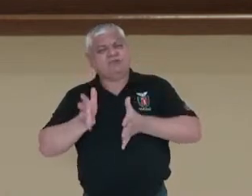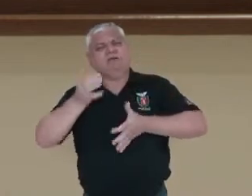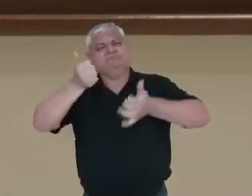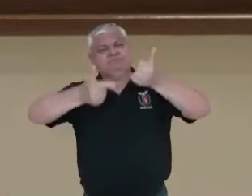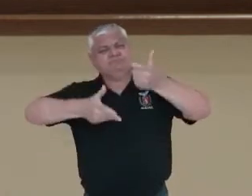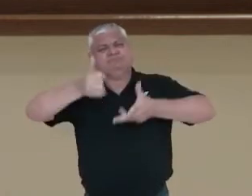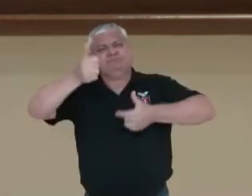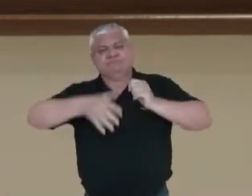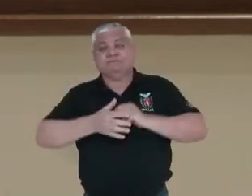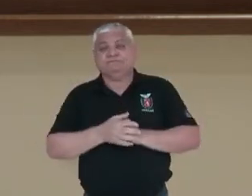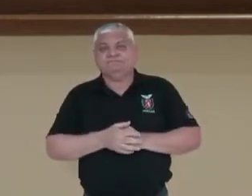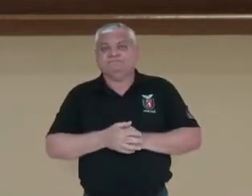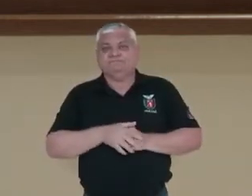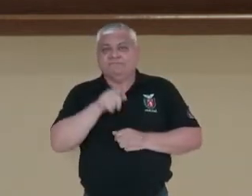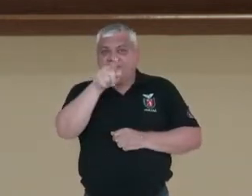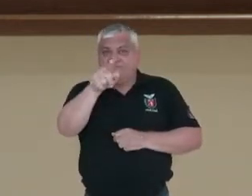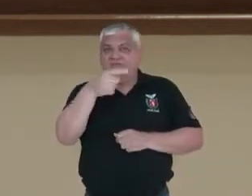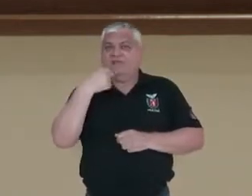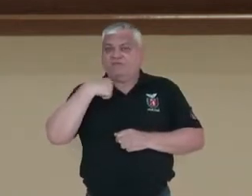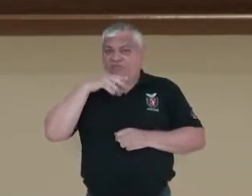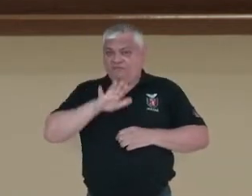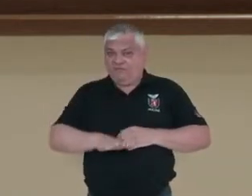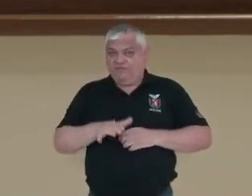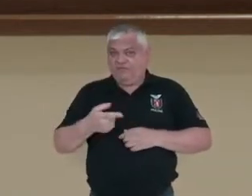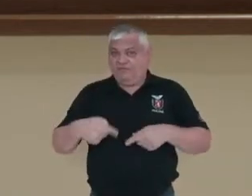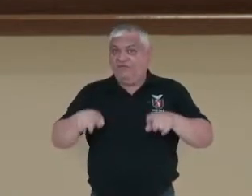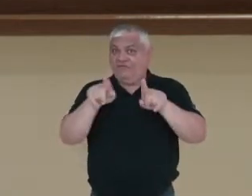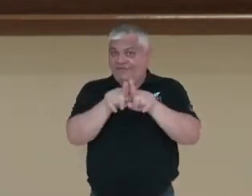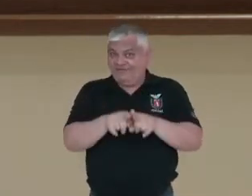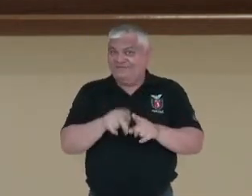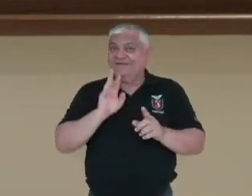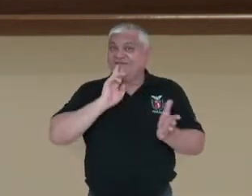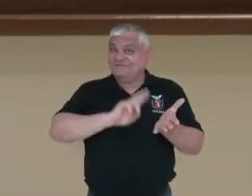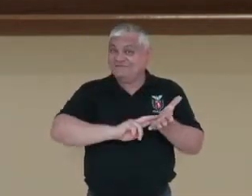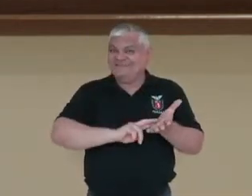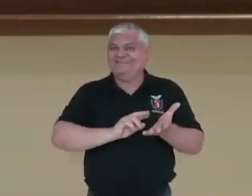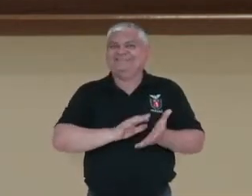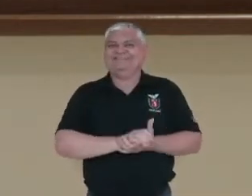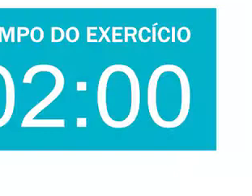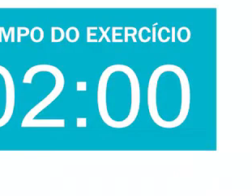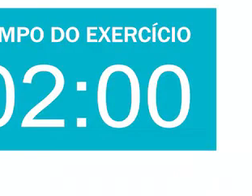a aula. Fique aí, eu fico aqui, eu já volto, hein? Vai respondendo lá, hein?